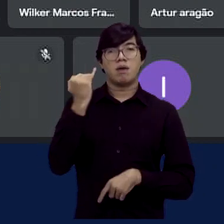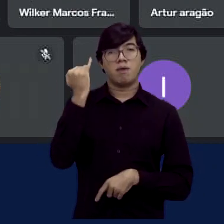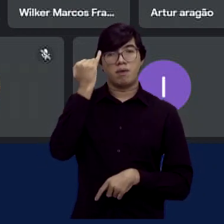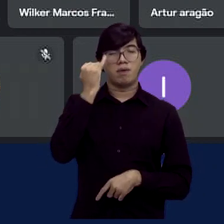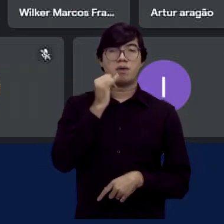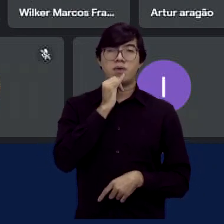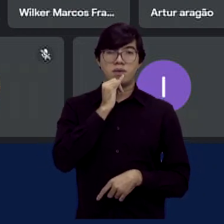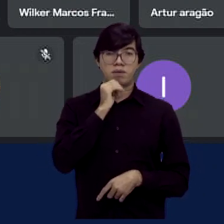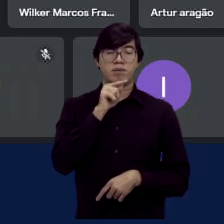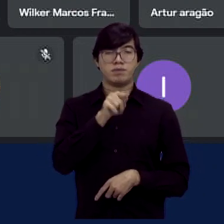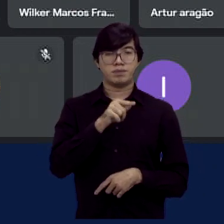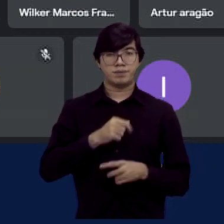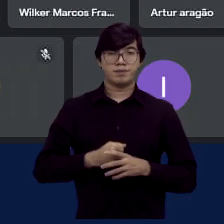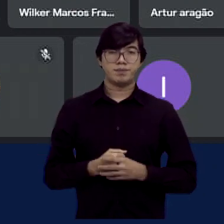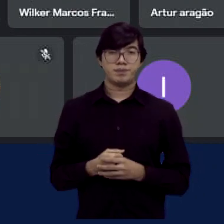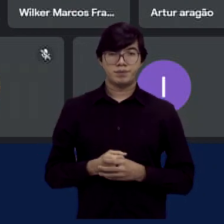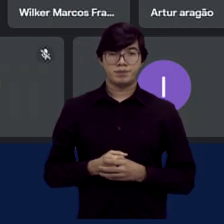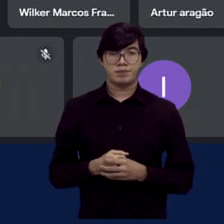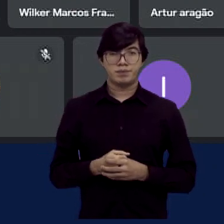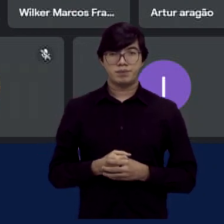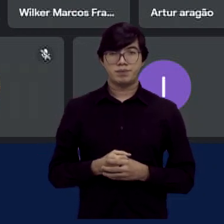pega um